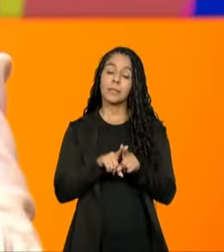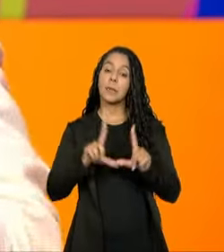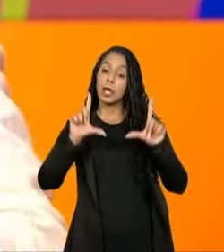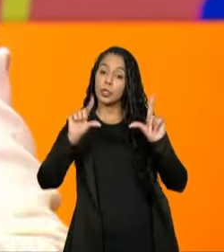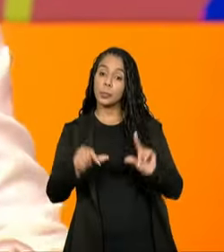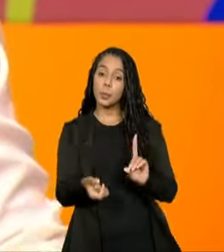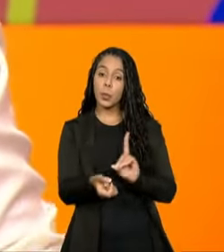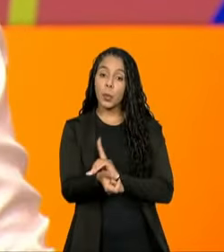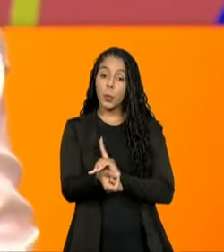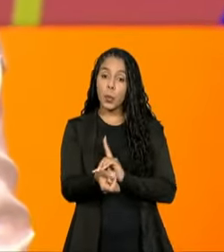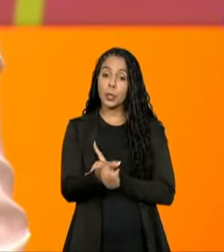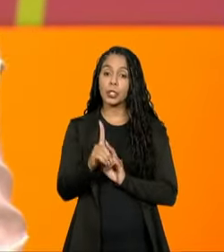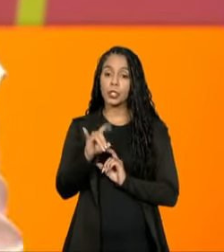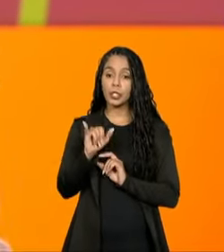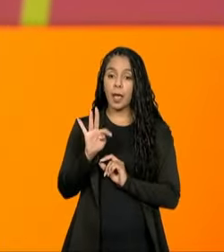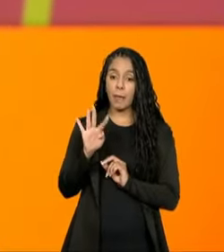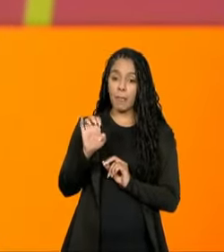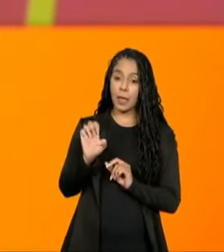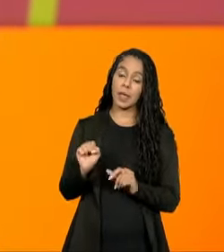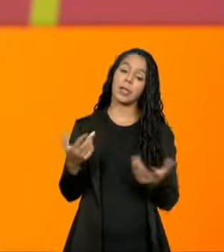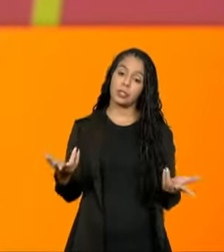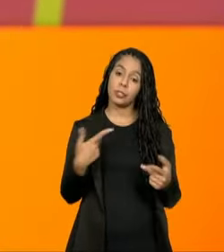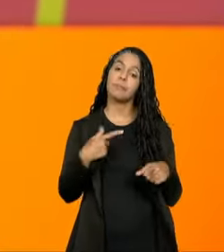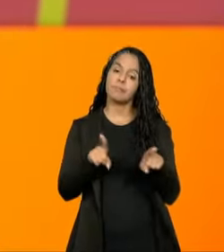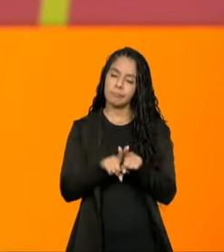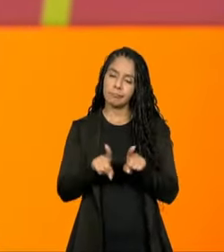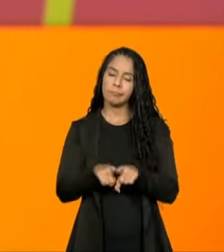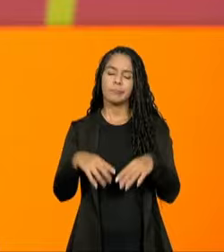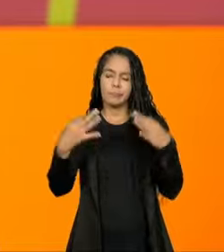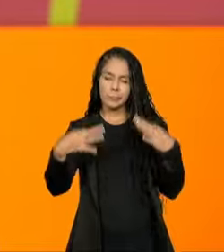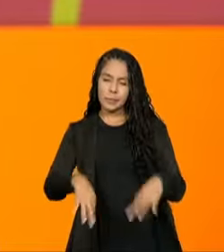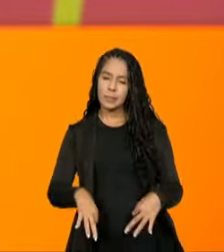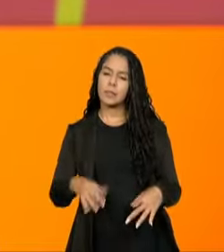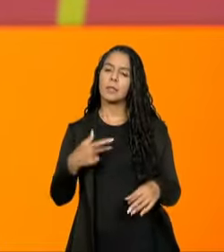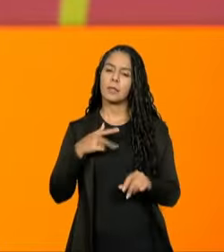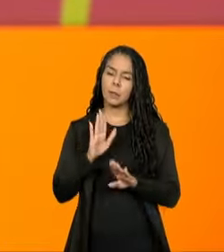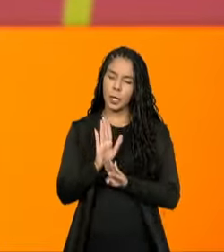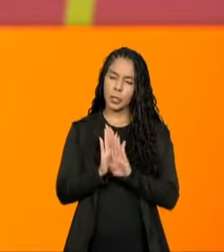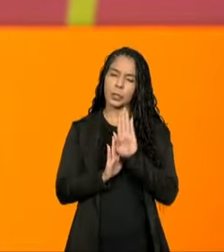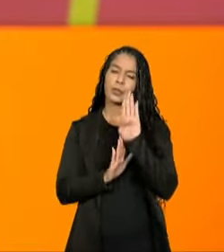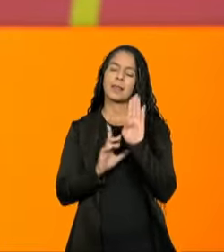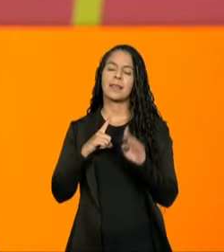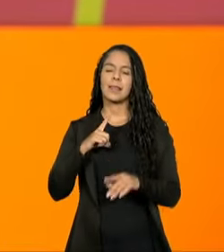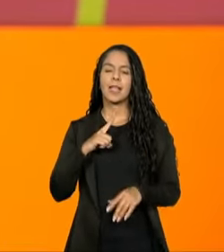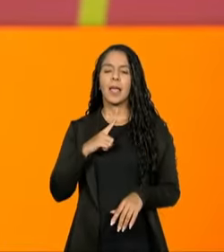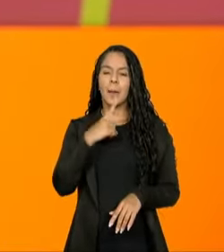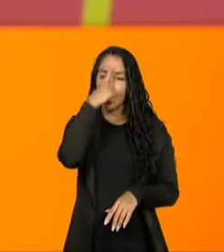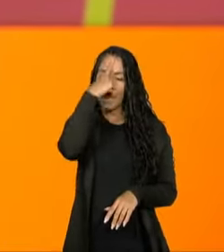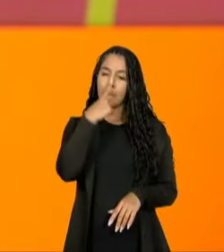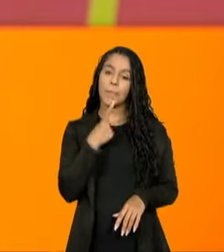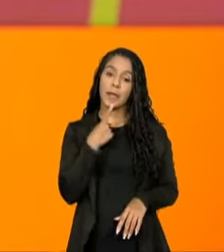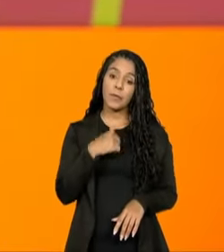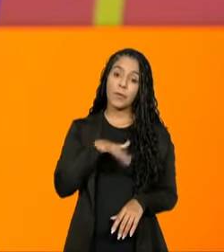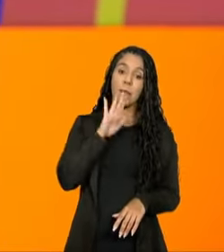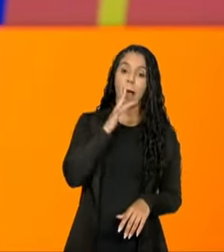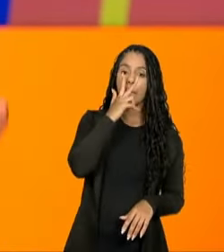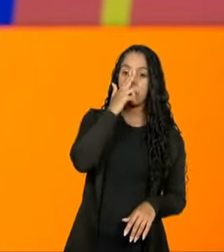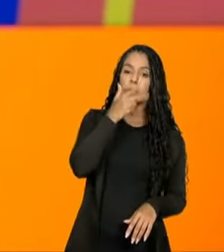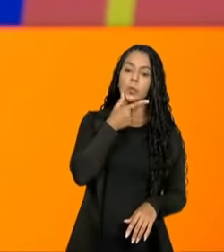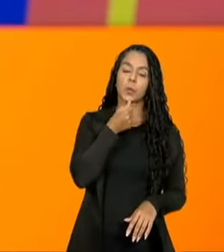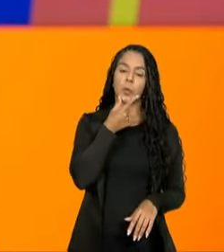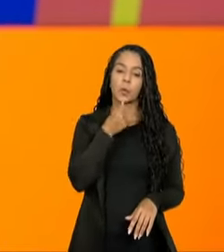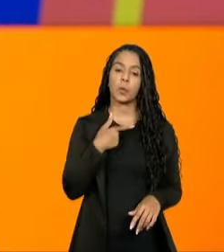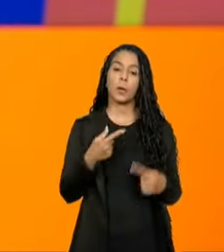falando, né? Aumenta a deposição de gordura abdominal. Certamente aumenta, a gente passa a ter um perfil mais parecido com o do homem do que com a